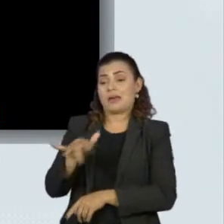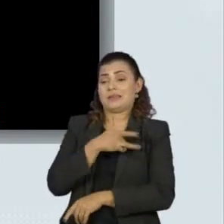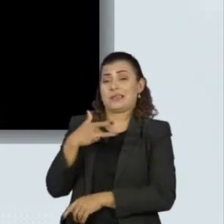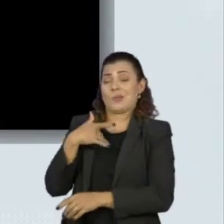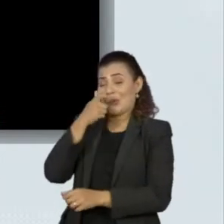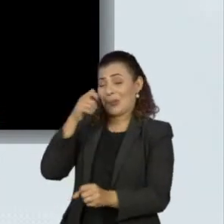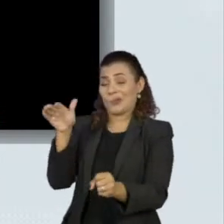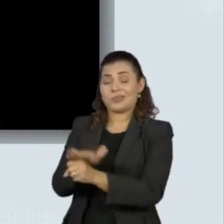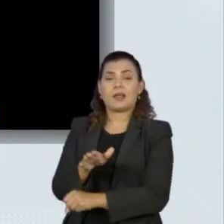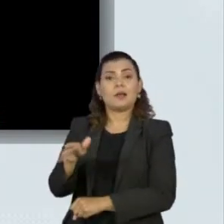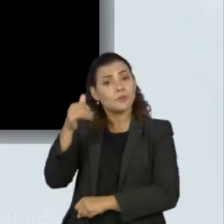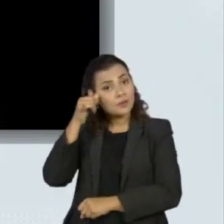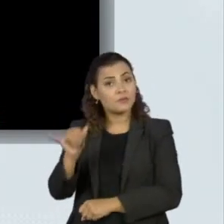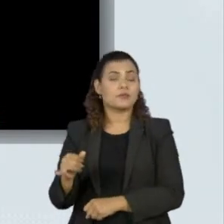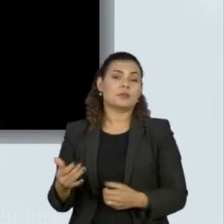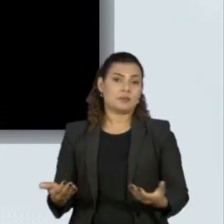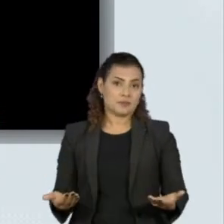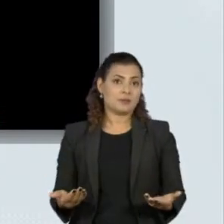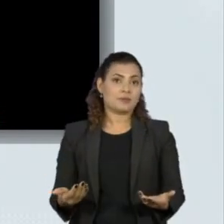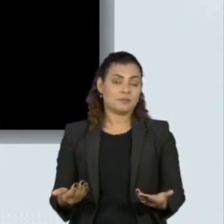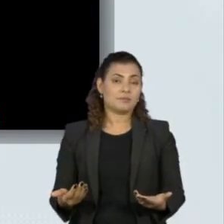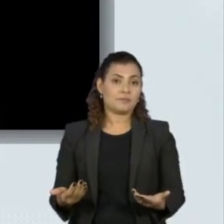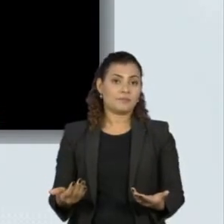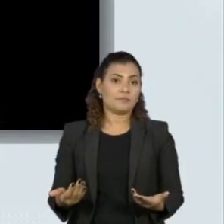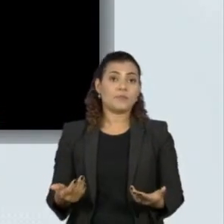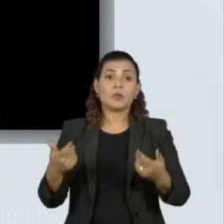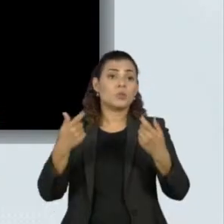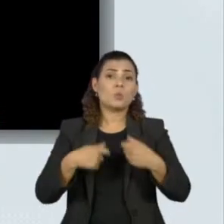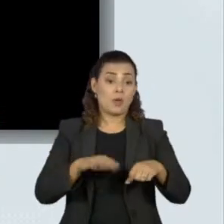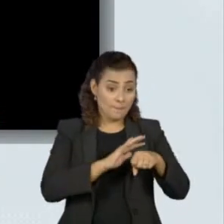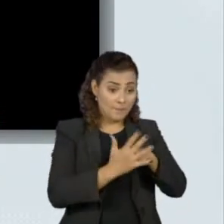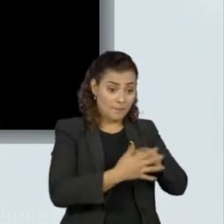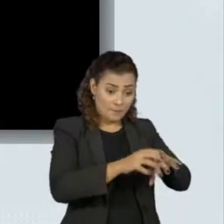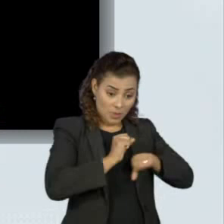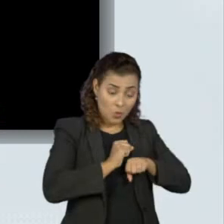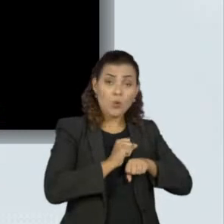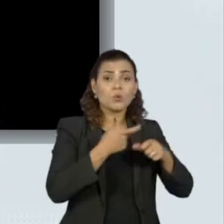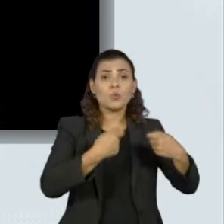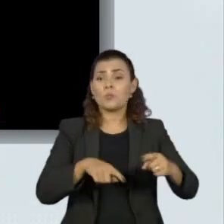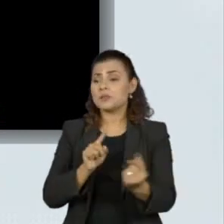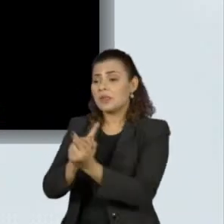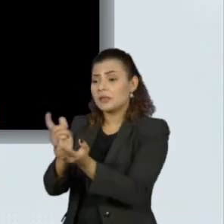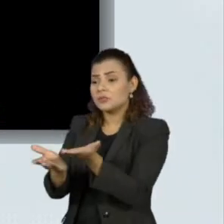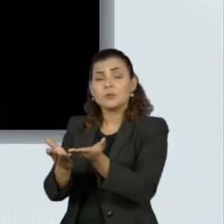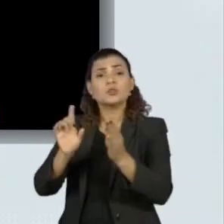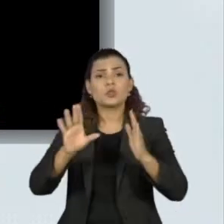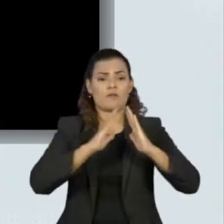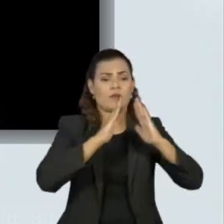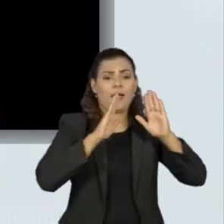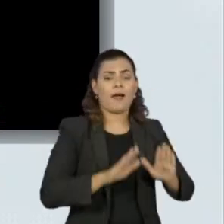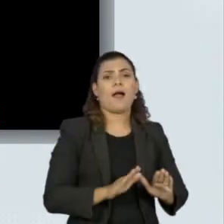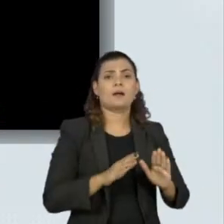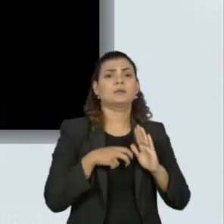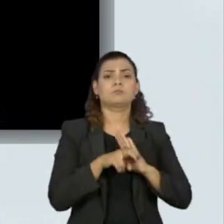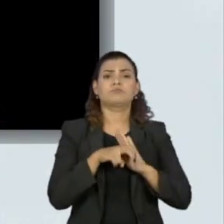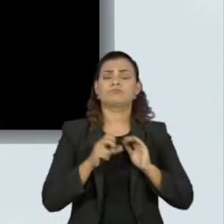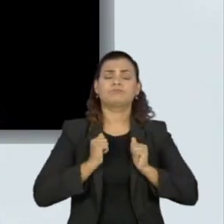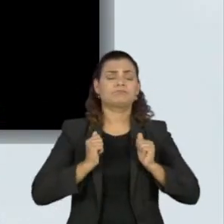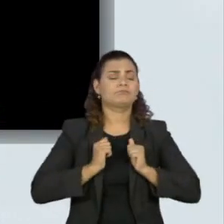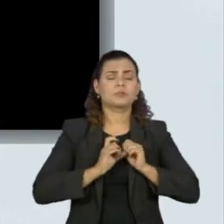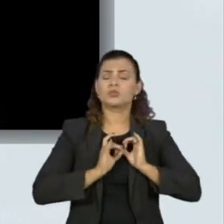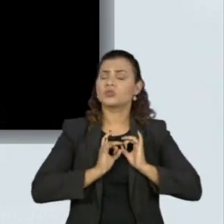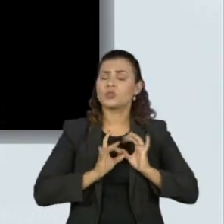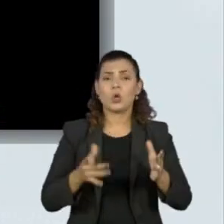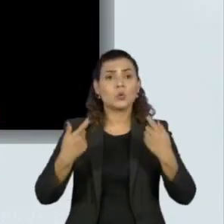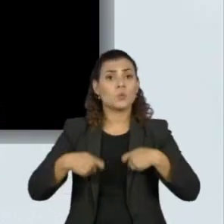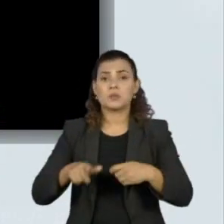pessoas, quando adquirirem Covid-19, não tenham que ir a procurar atendimento, que possam simplesmente ficar repousando na sua casa e não